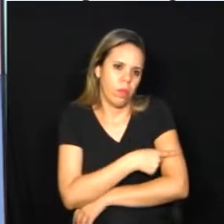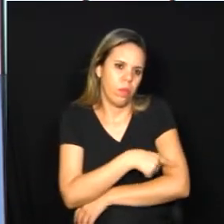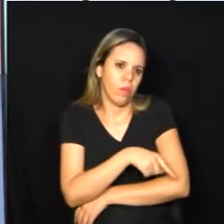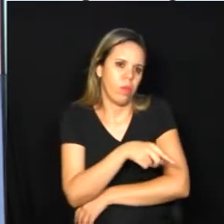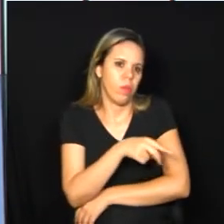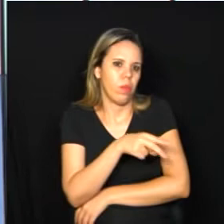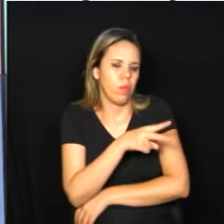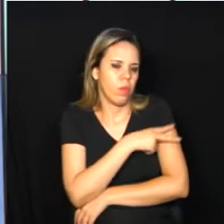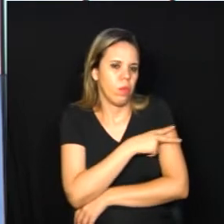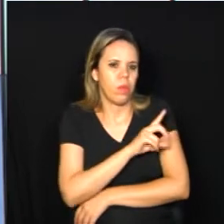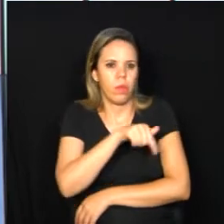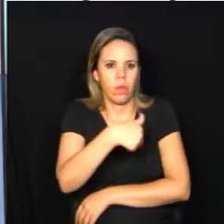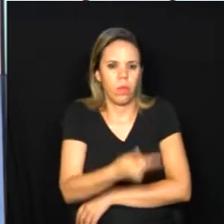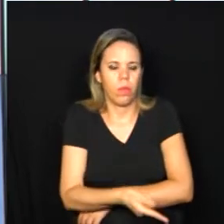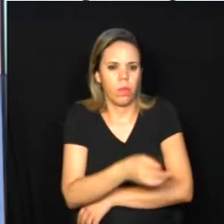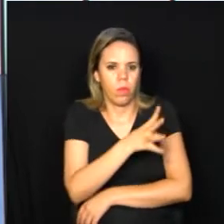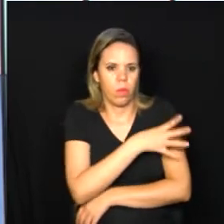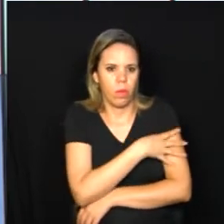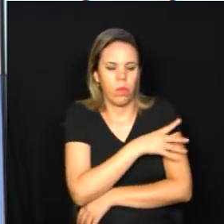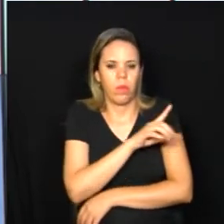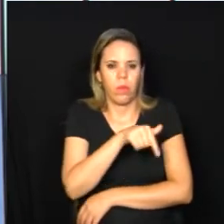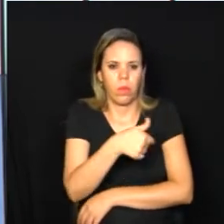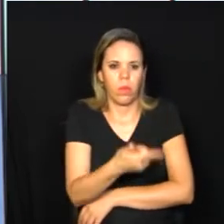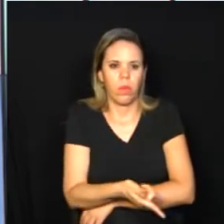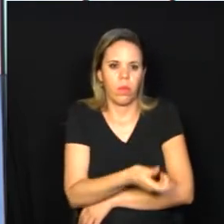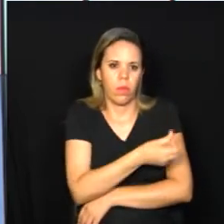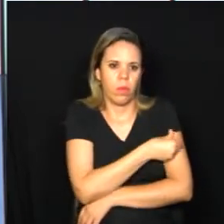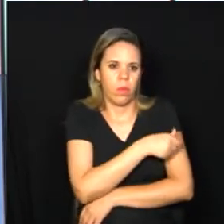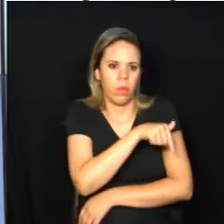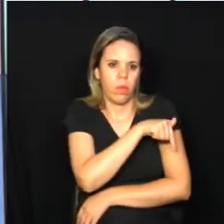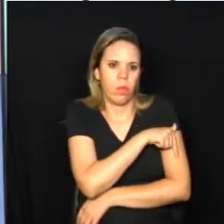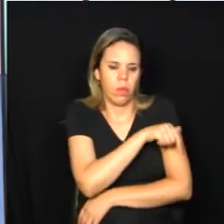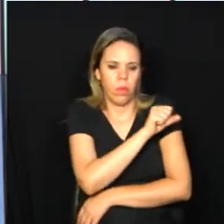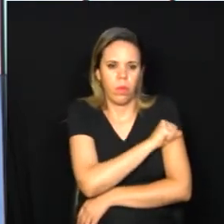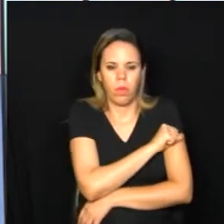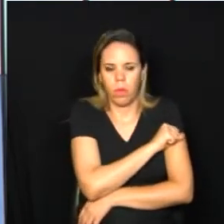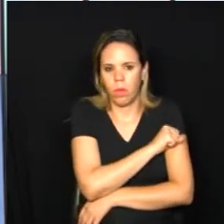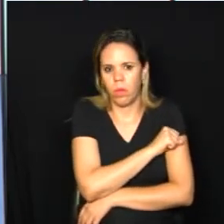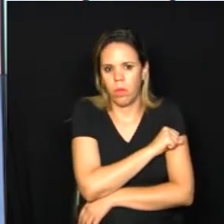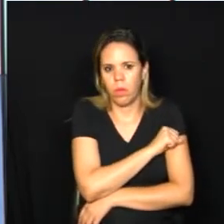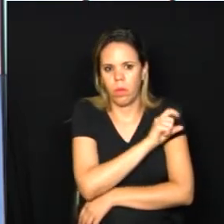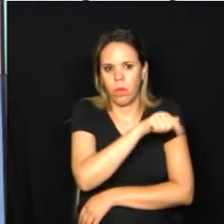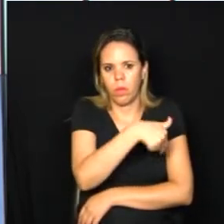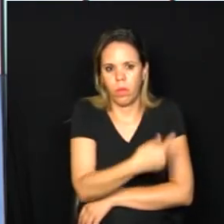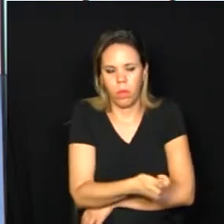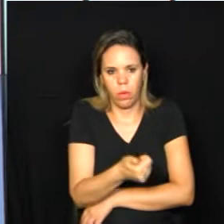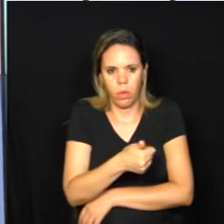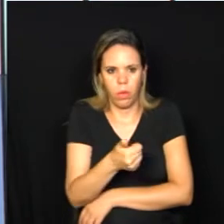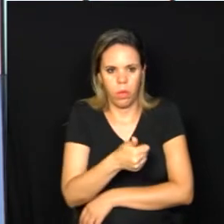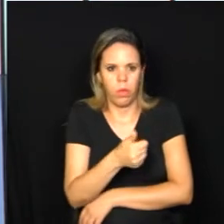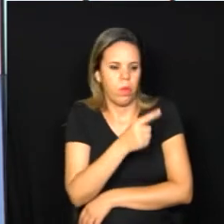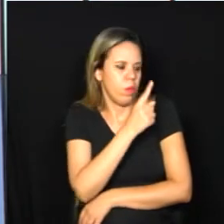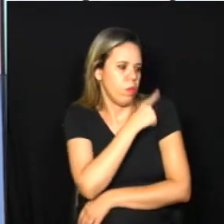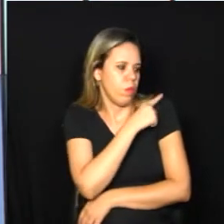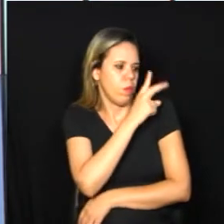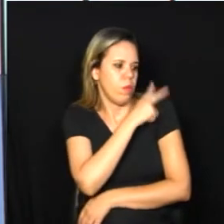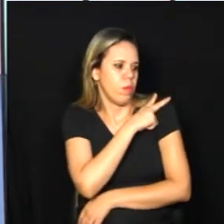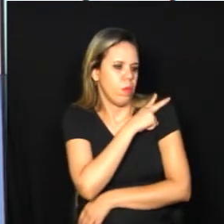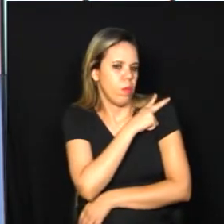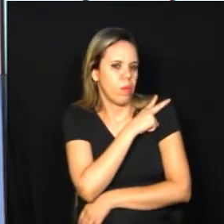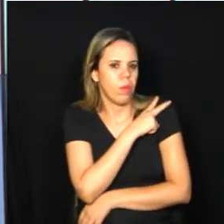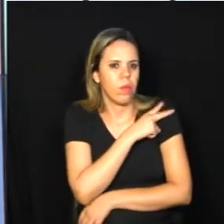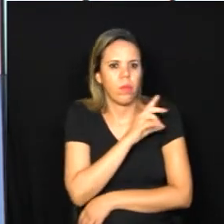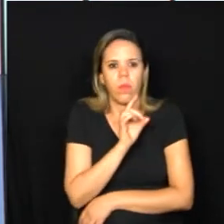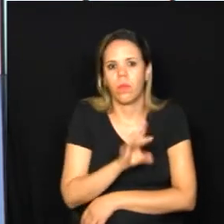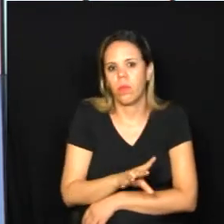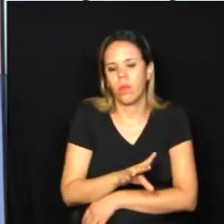ano, depois do quarto ano, sexto, sétimo e oitavo ano e primeiro e segundo ano do ensino